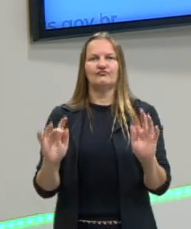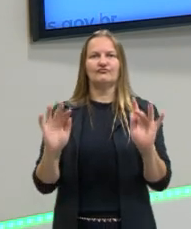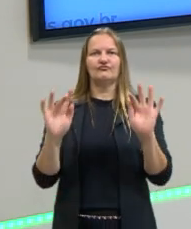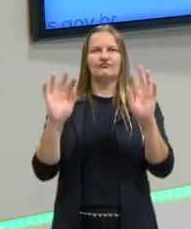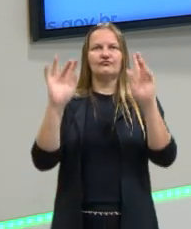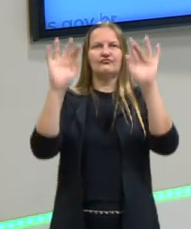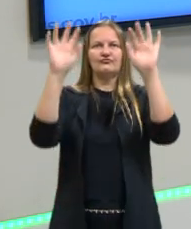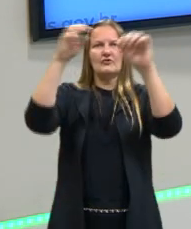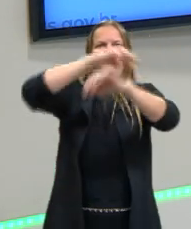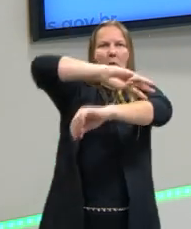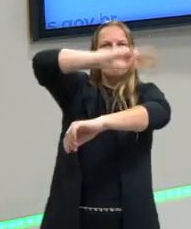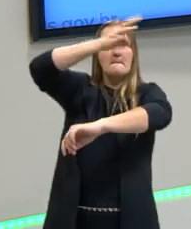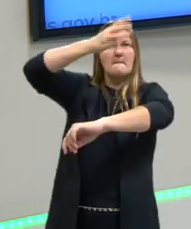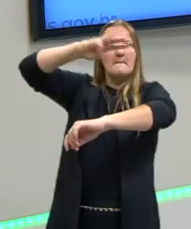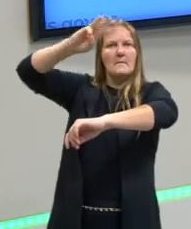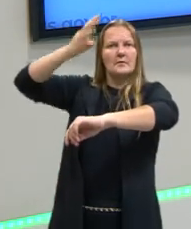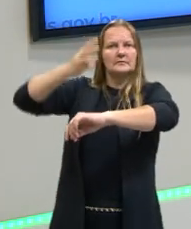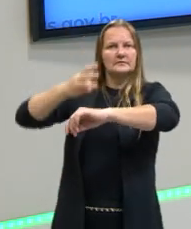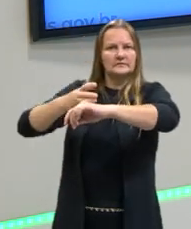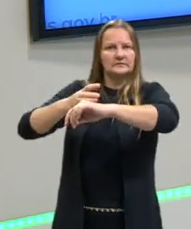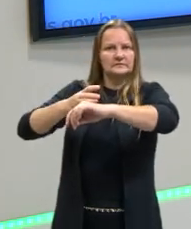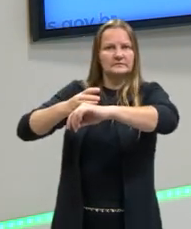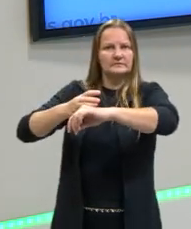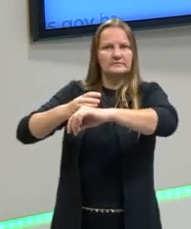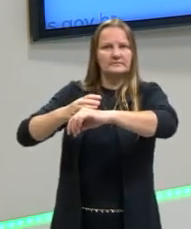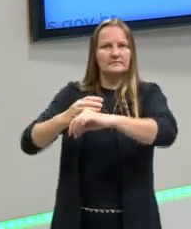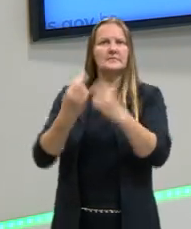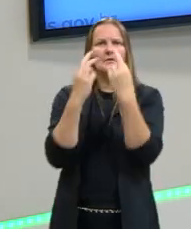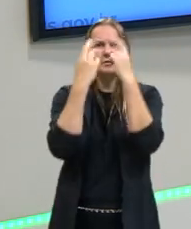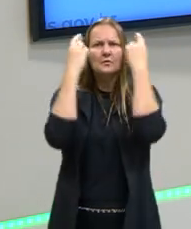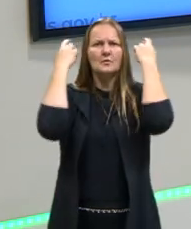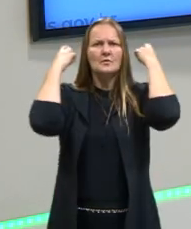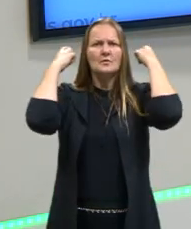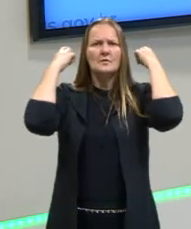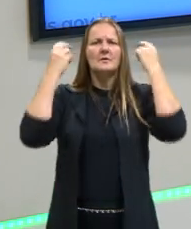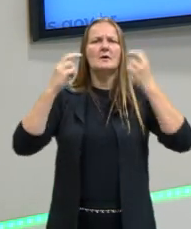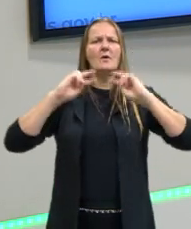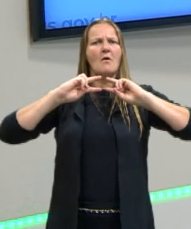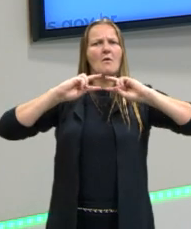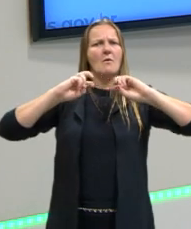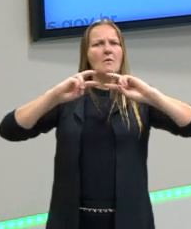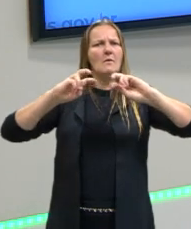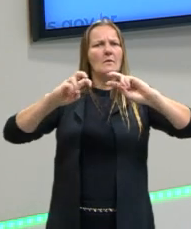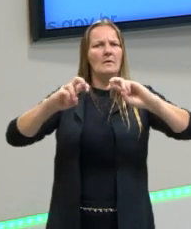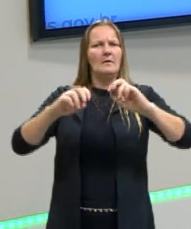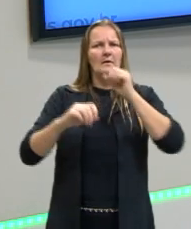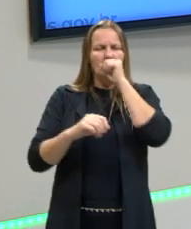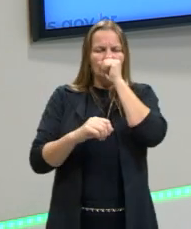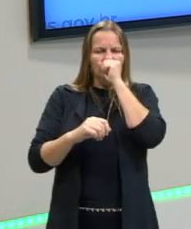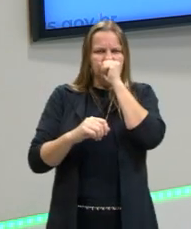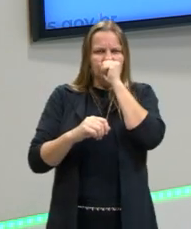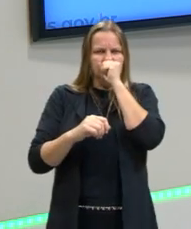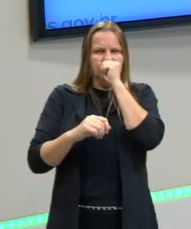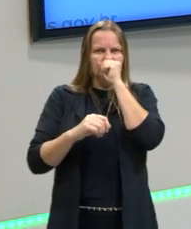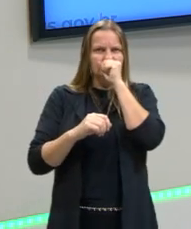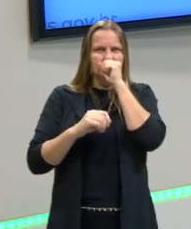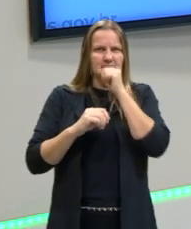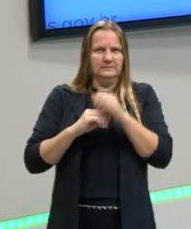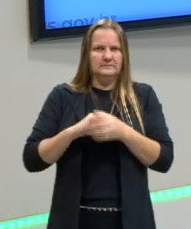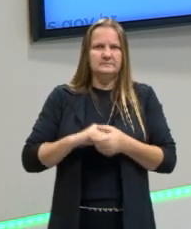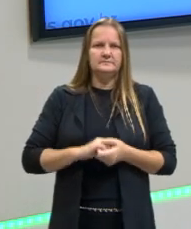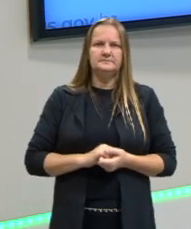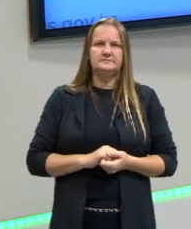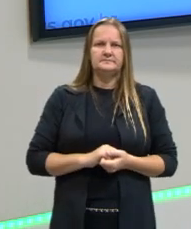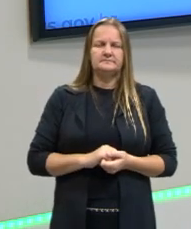e como os gregos lá dar o período cosmológico não entendi o isso de forma para enfim